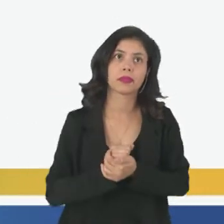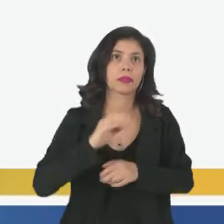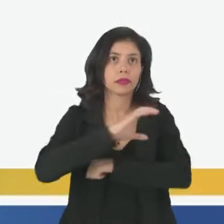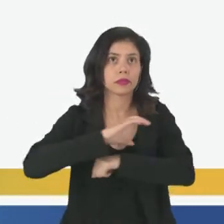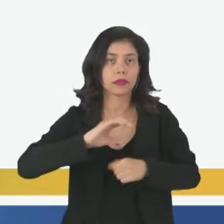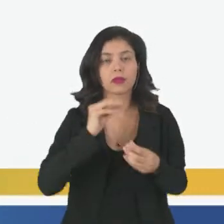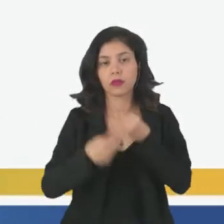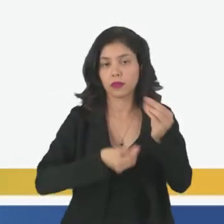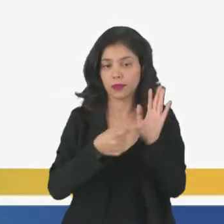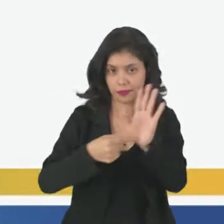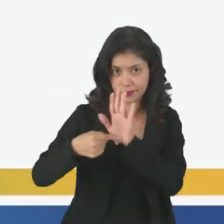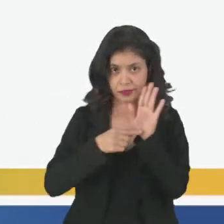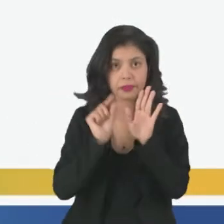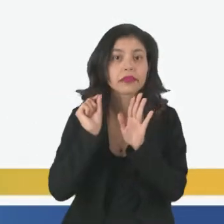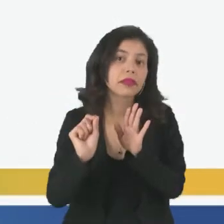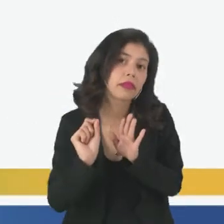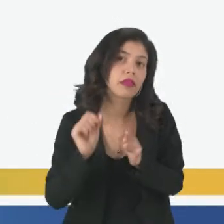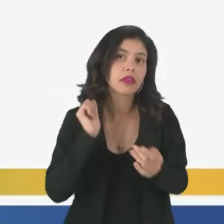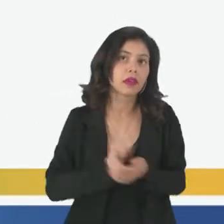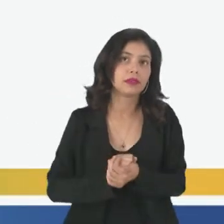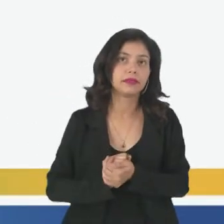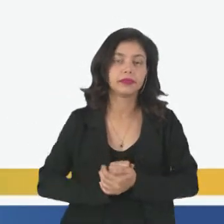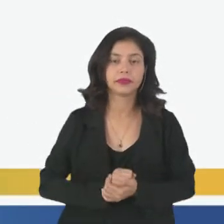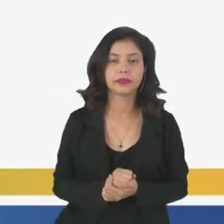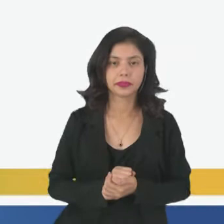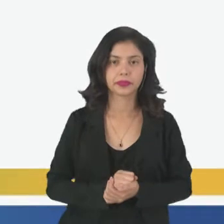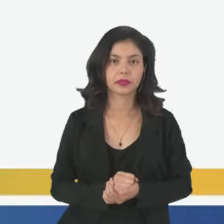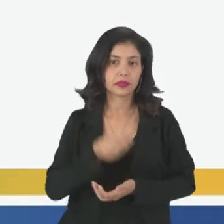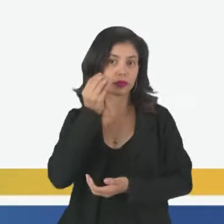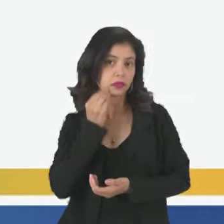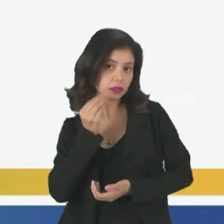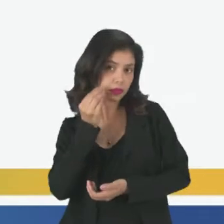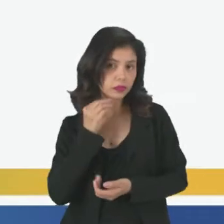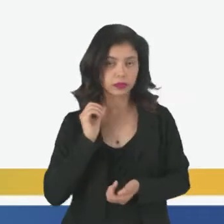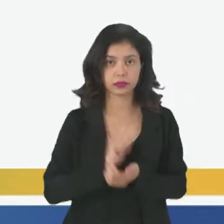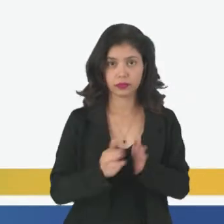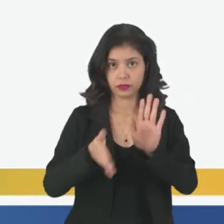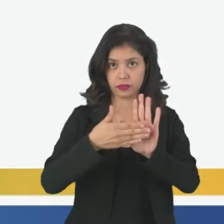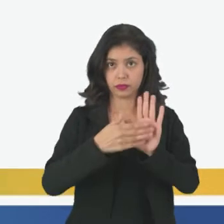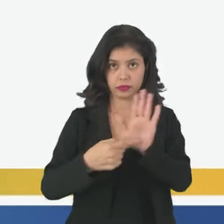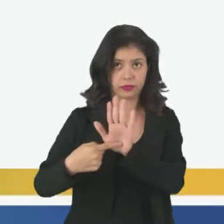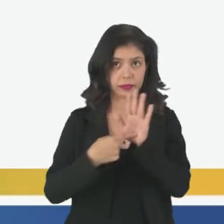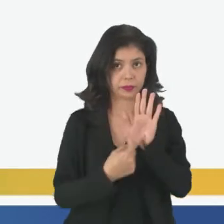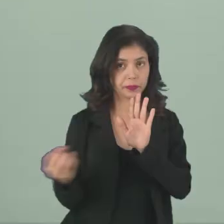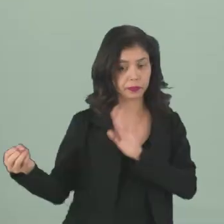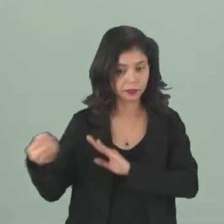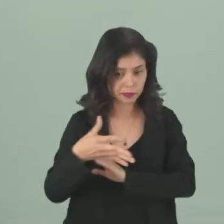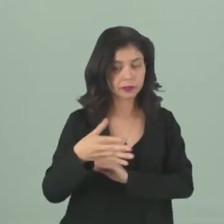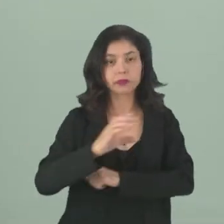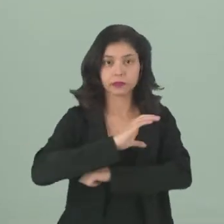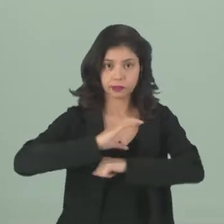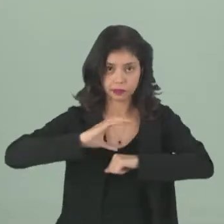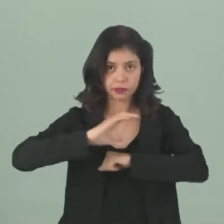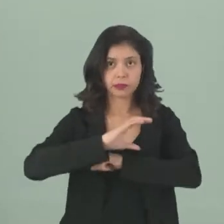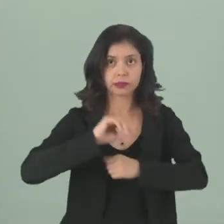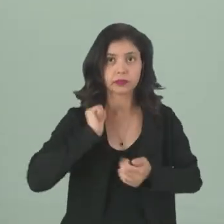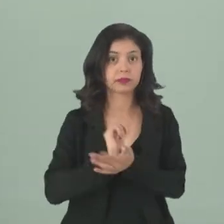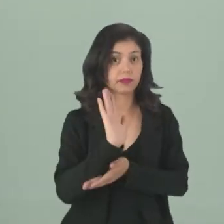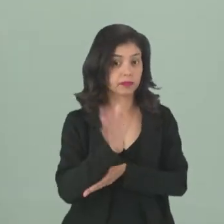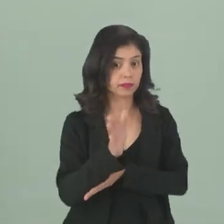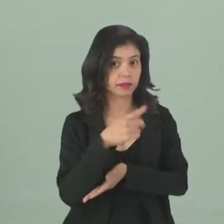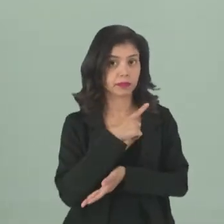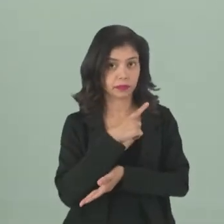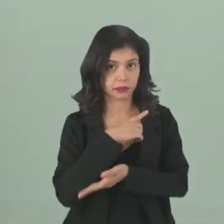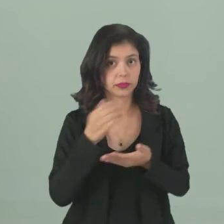Constitucionalista tinha como principal objetivo a tentativa de promoção de uma nova Constituição, certo? Já